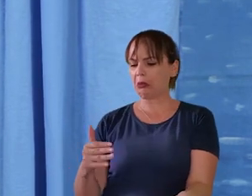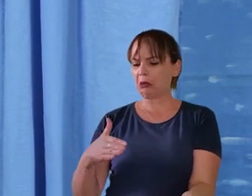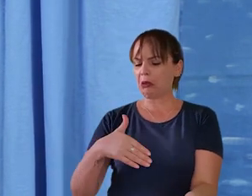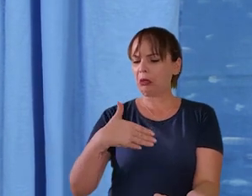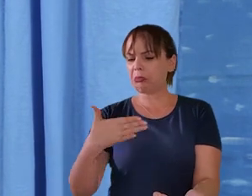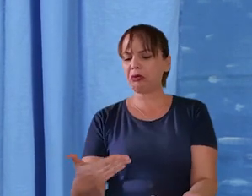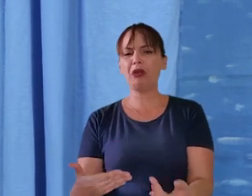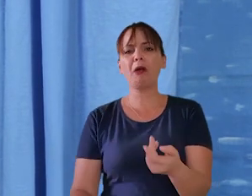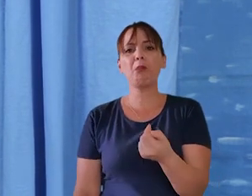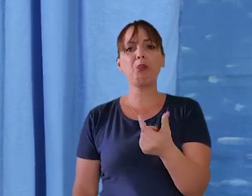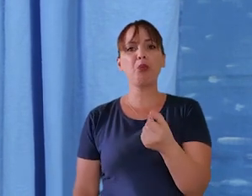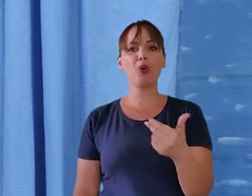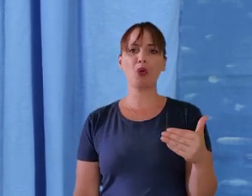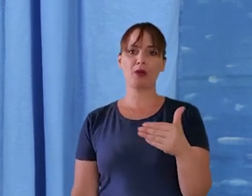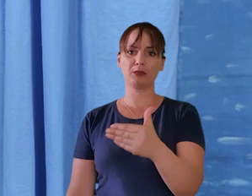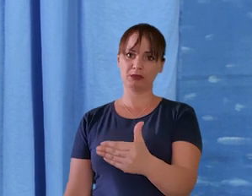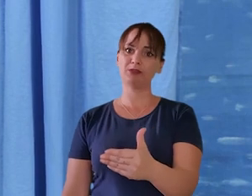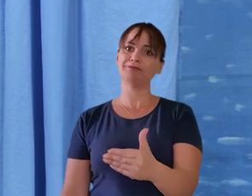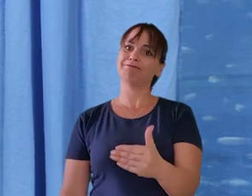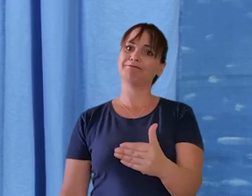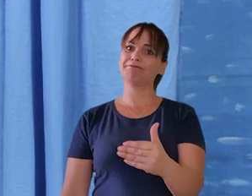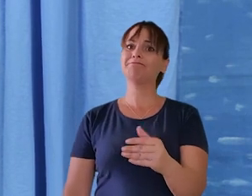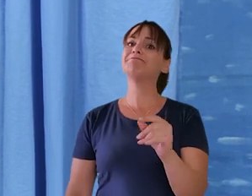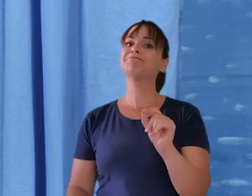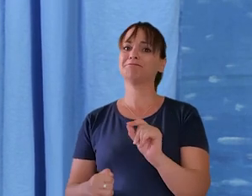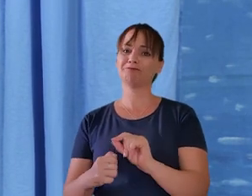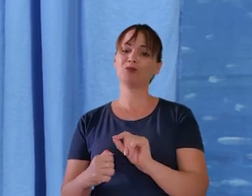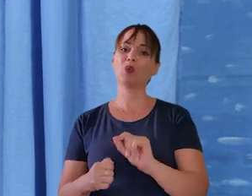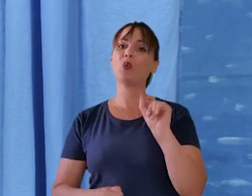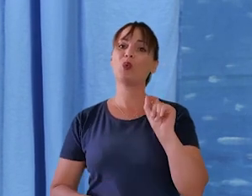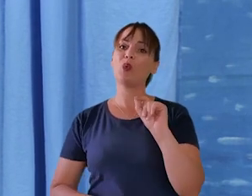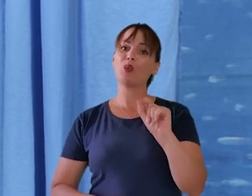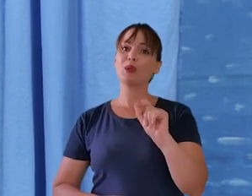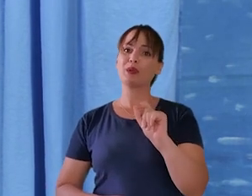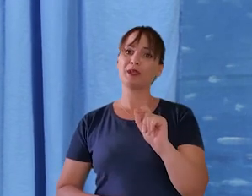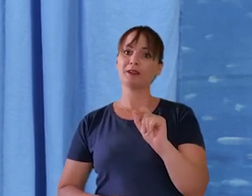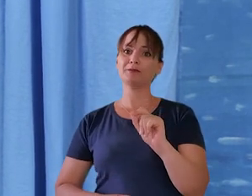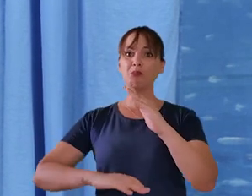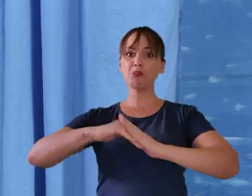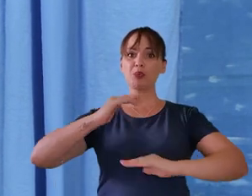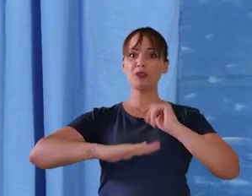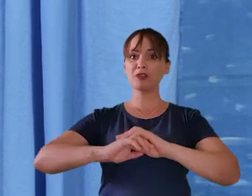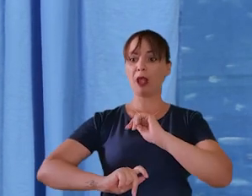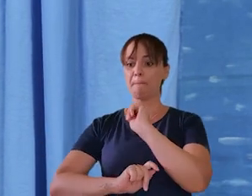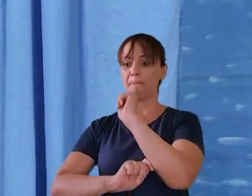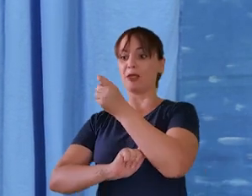peixinhos apenas, obrigando os pescadores a pescar em outro